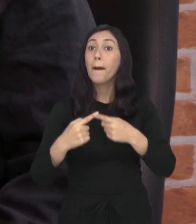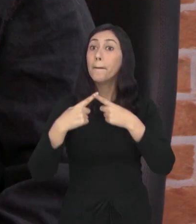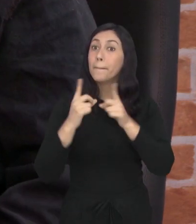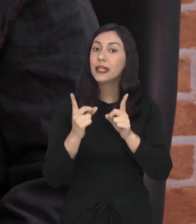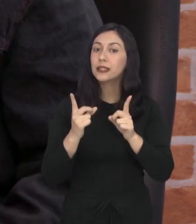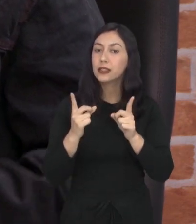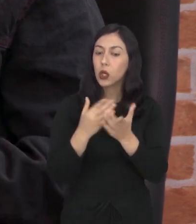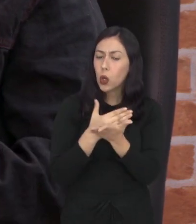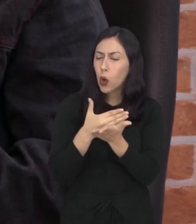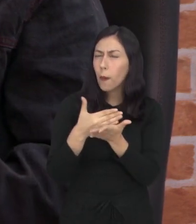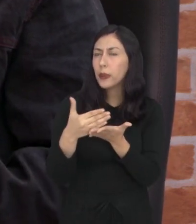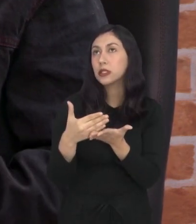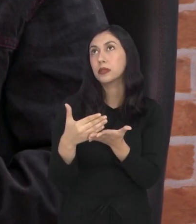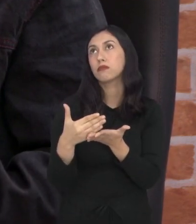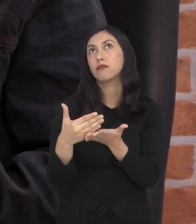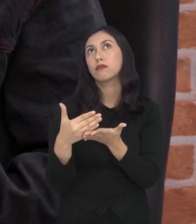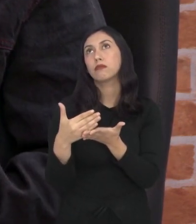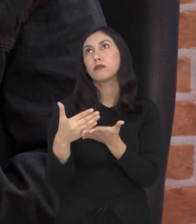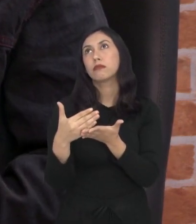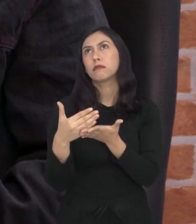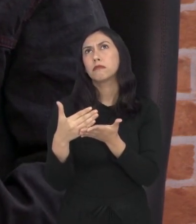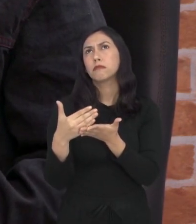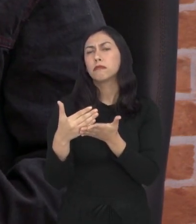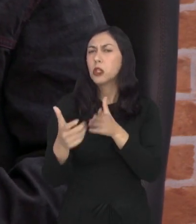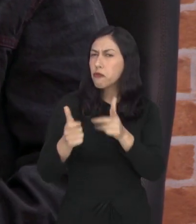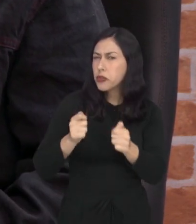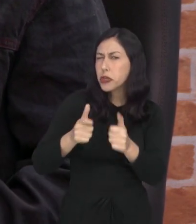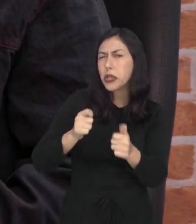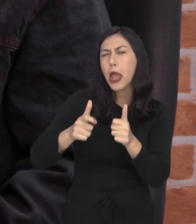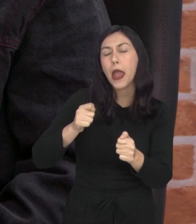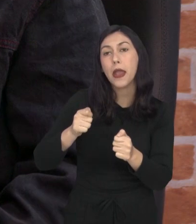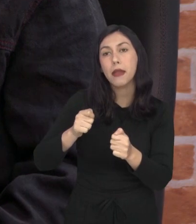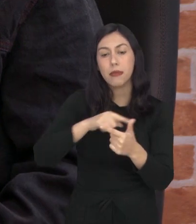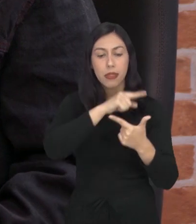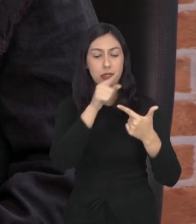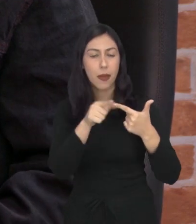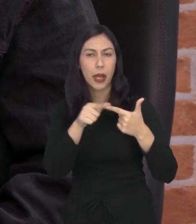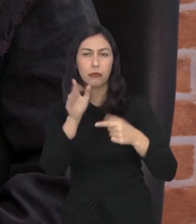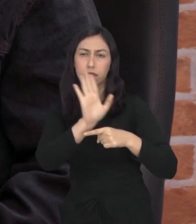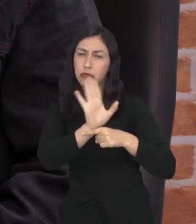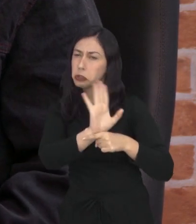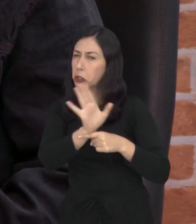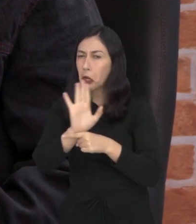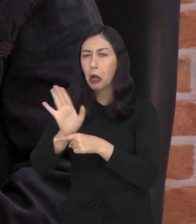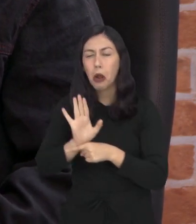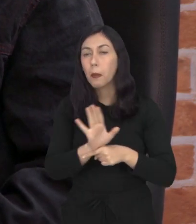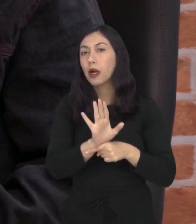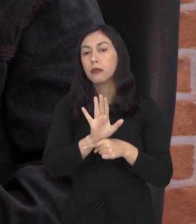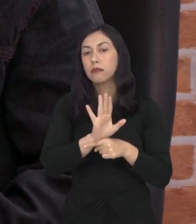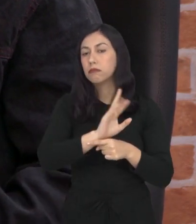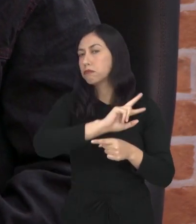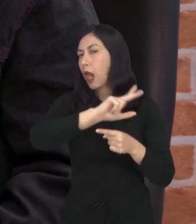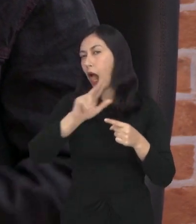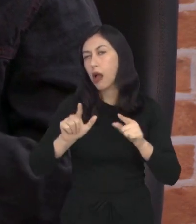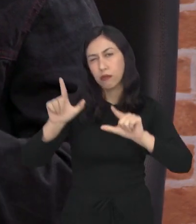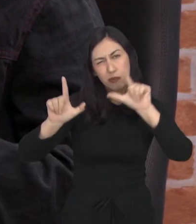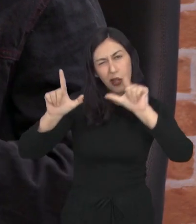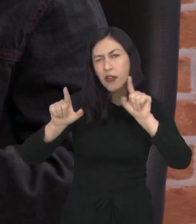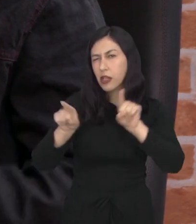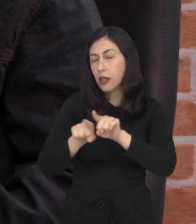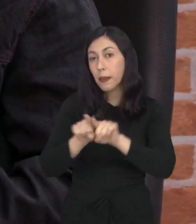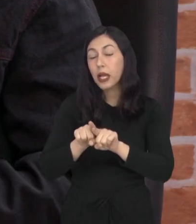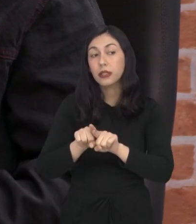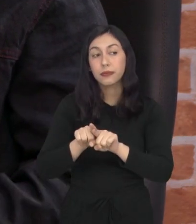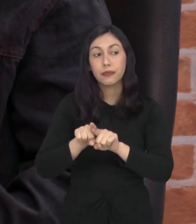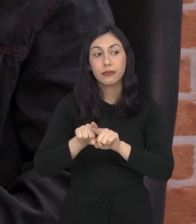Marvel. Mas, cara, foi nessa faixa. Então, comecei acredito que foi com videogame e cinema, geral, assim, assistindo filmes. Vou colocar a